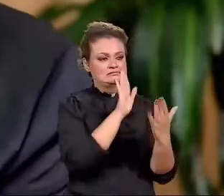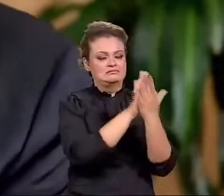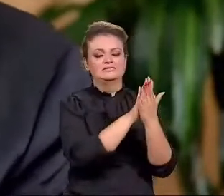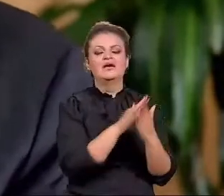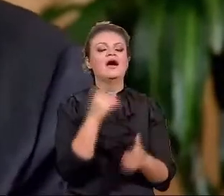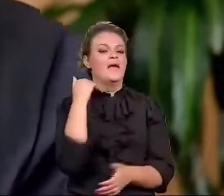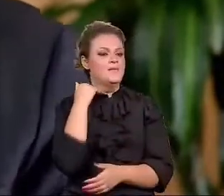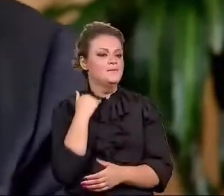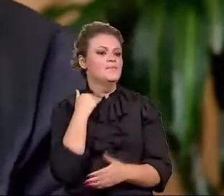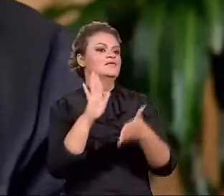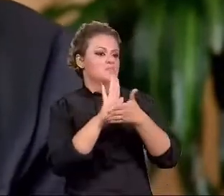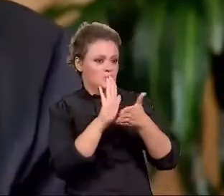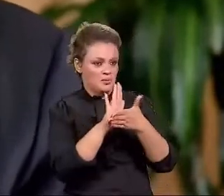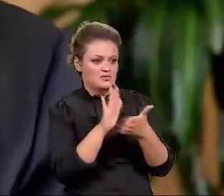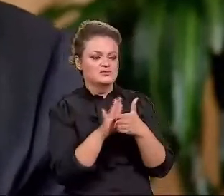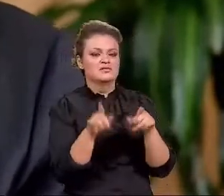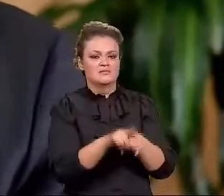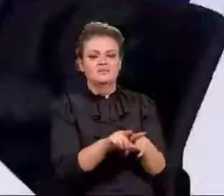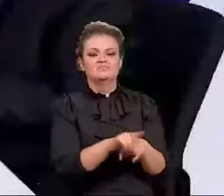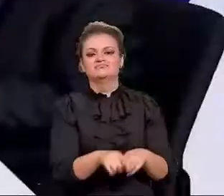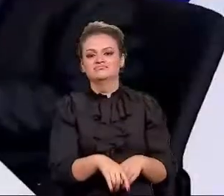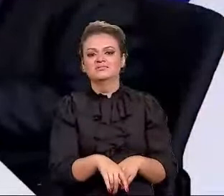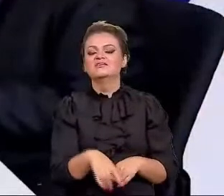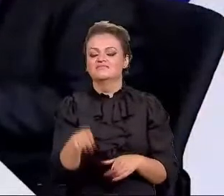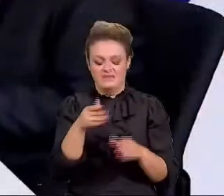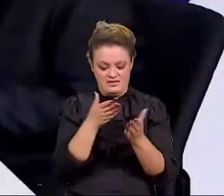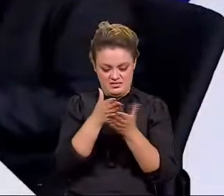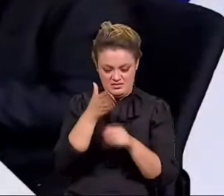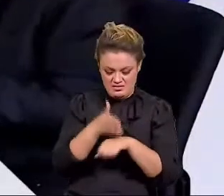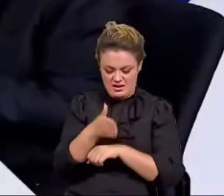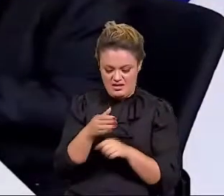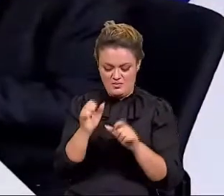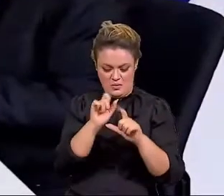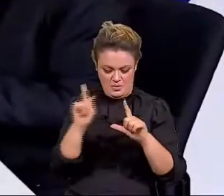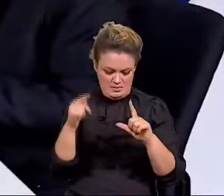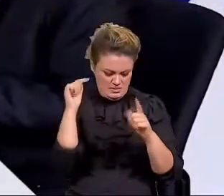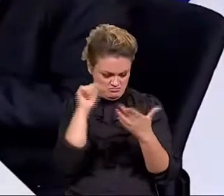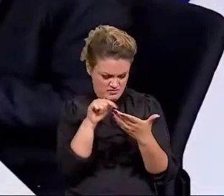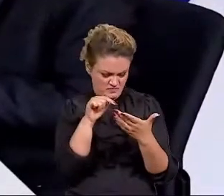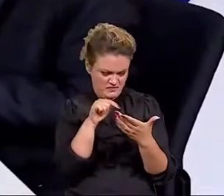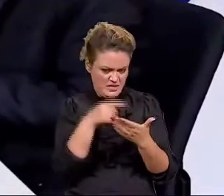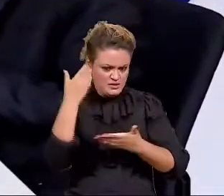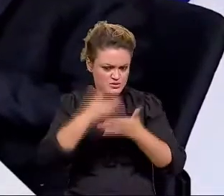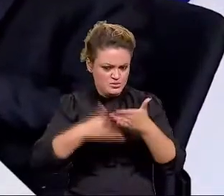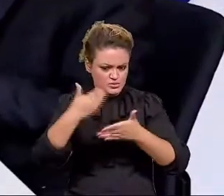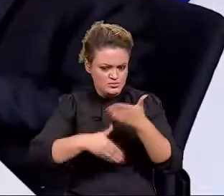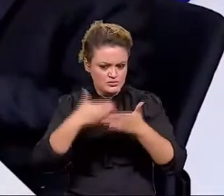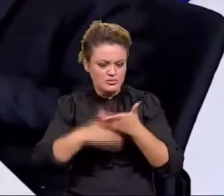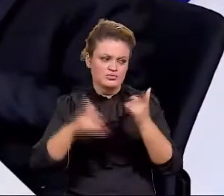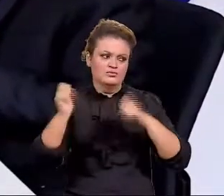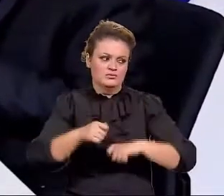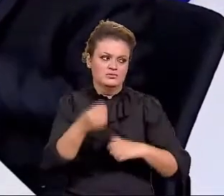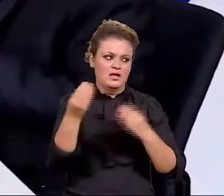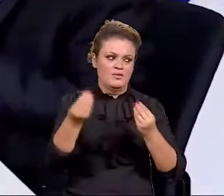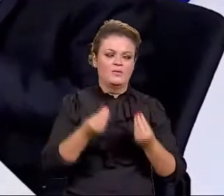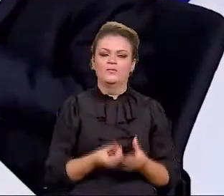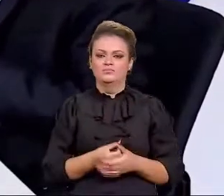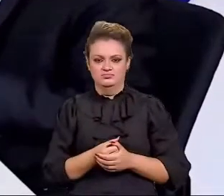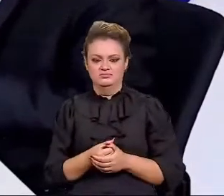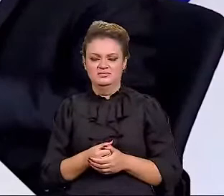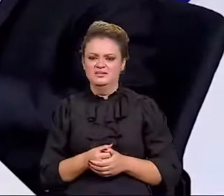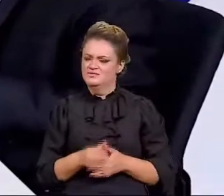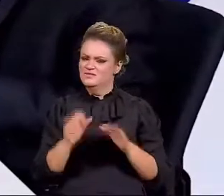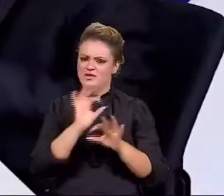vai entrar lá no aplicativo e os bancos vão oferecer desconto. Eu acho que vai ser uma coisa excepcional. Se der certo isso, a gente